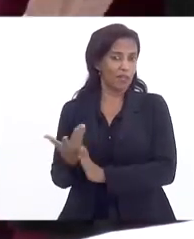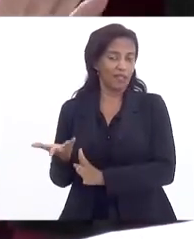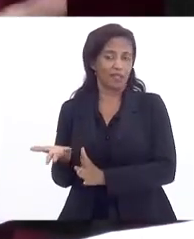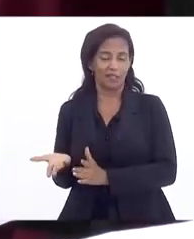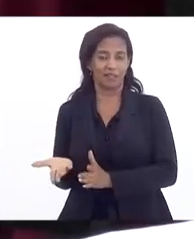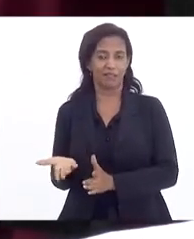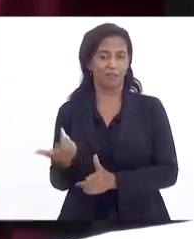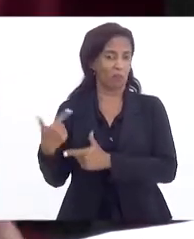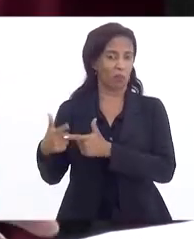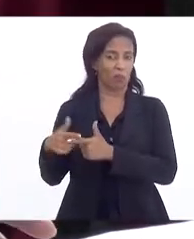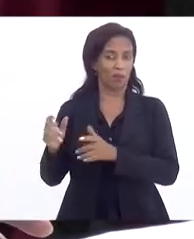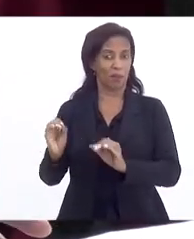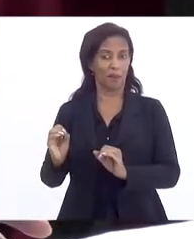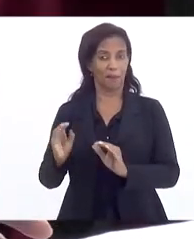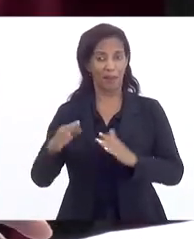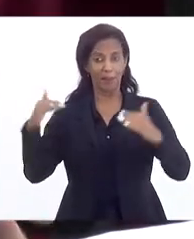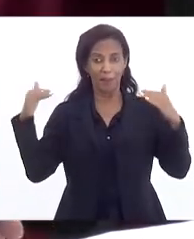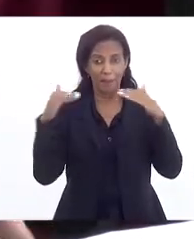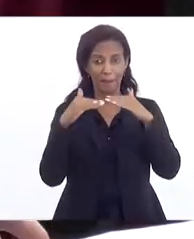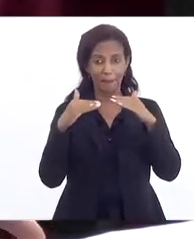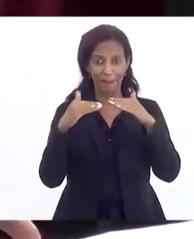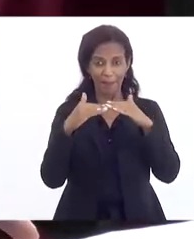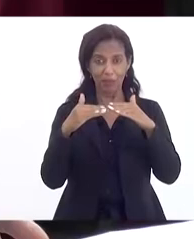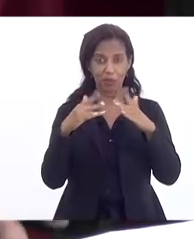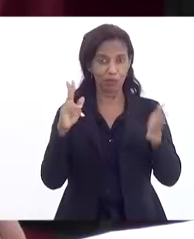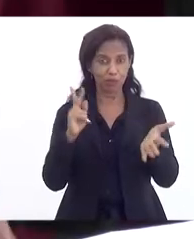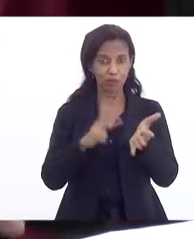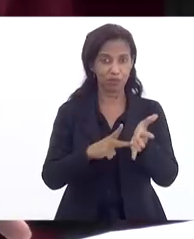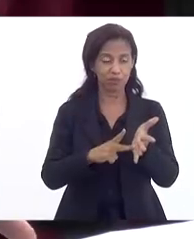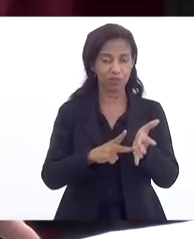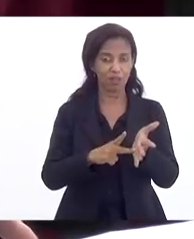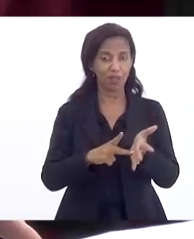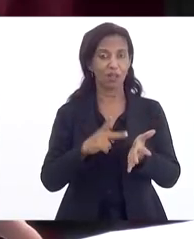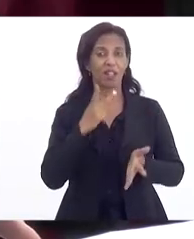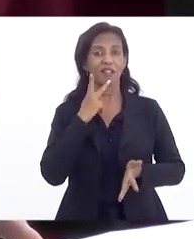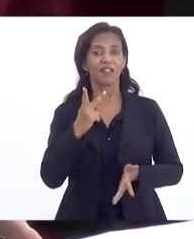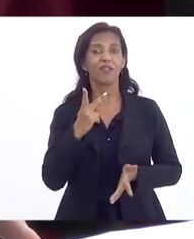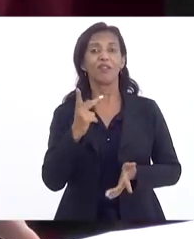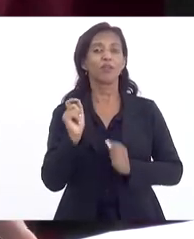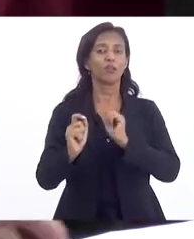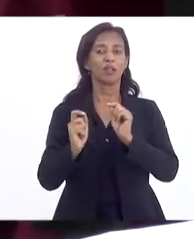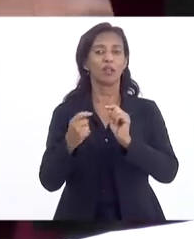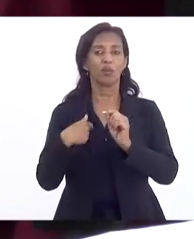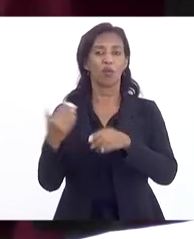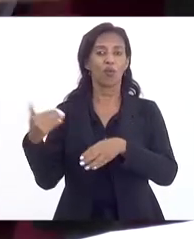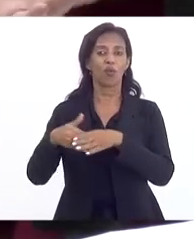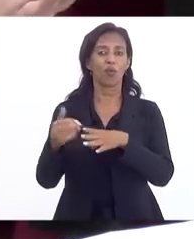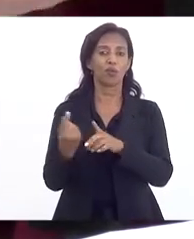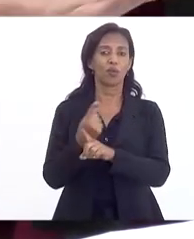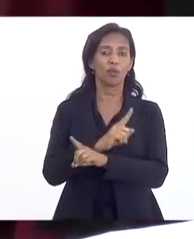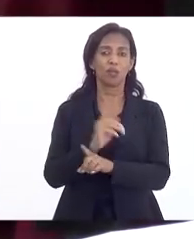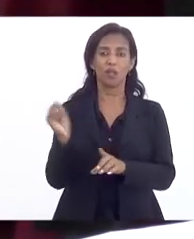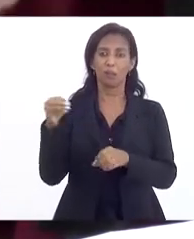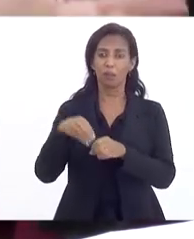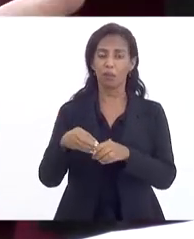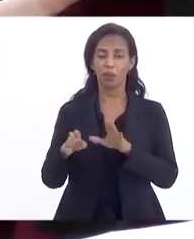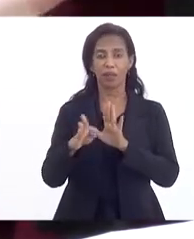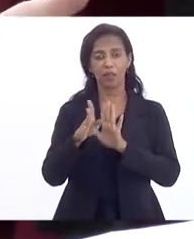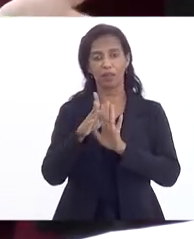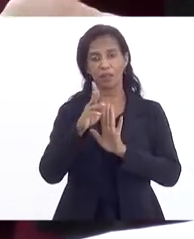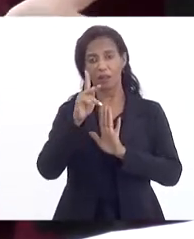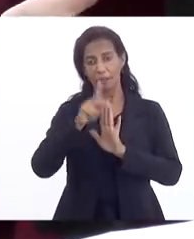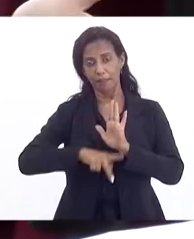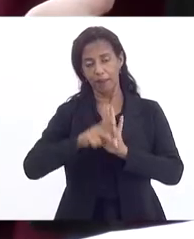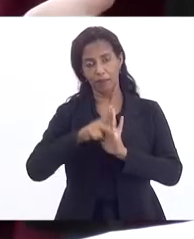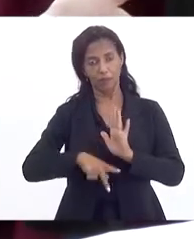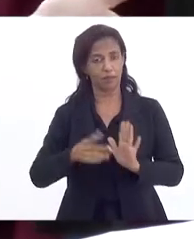nenhum. Agora, no mérito, essa questão, o que ele está dizendo? Estou votando o contrário. Bota na pauta e quem decide, quiser